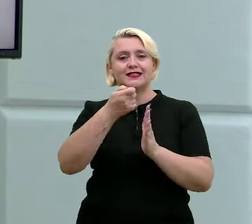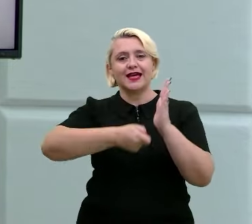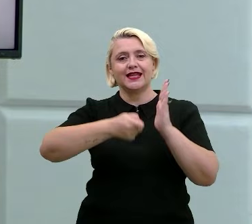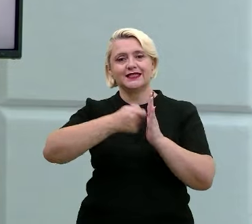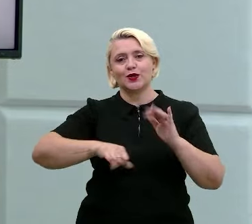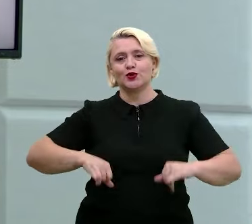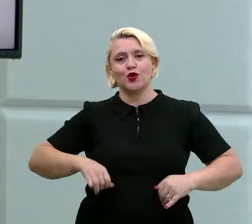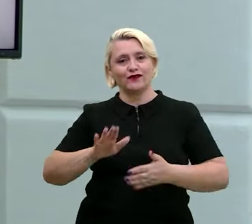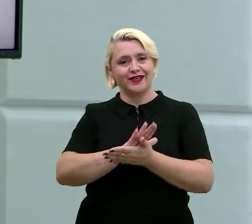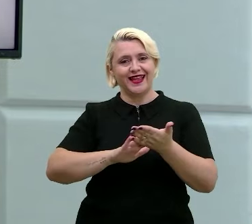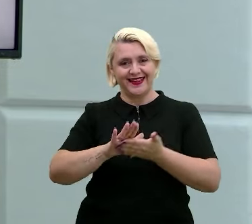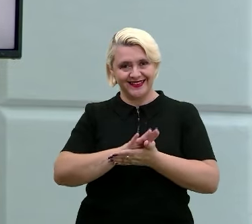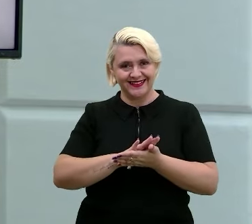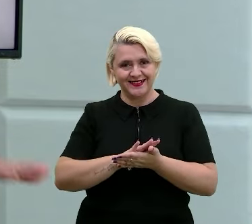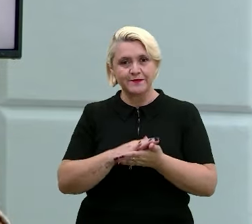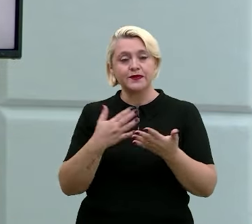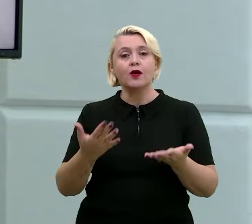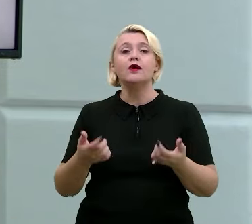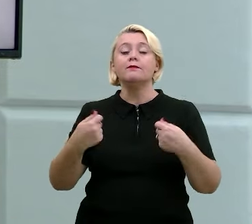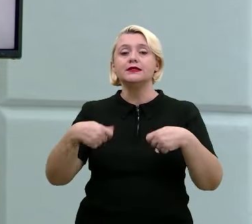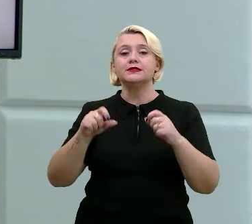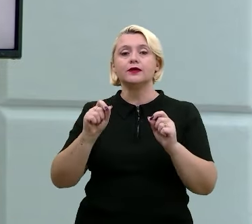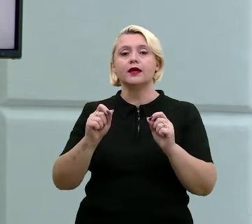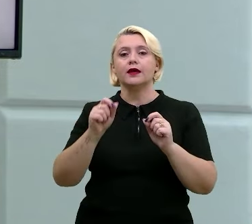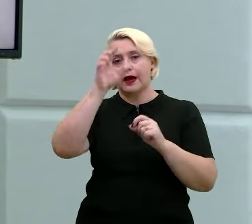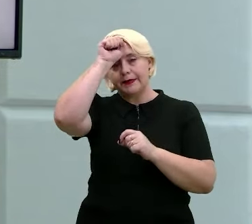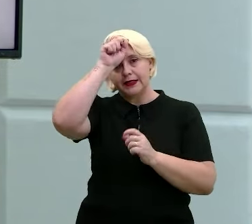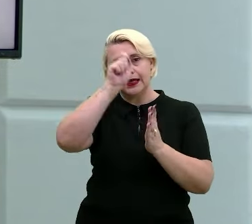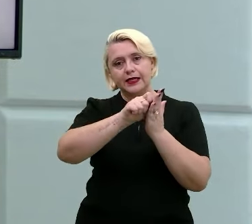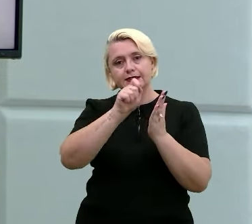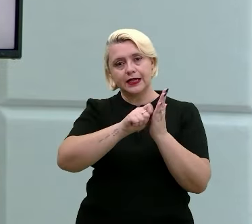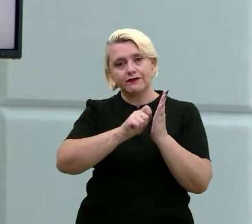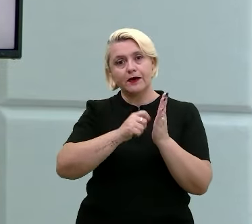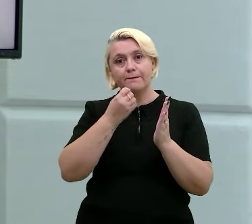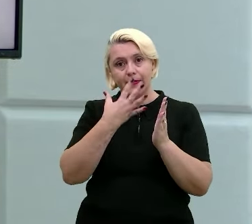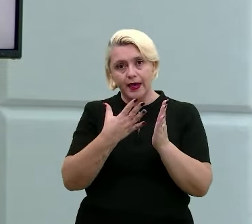a nossa regra é essa, vamos aprender a escrever bem, ter sucesso na